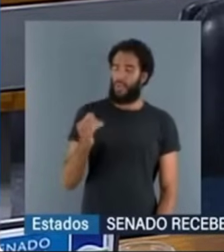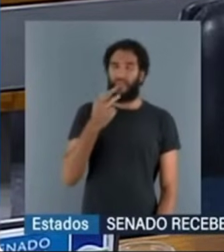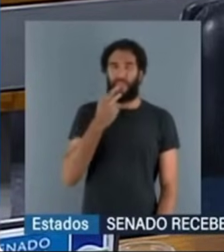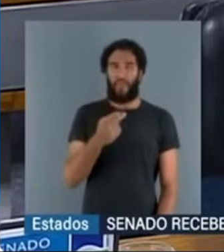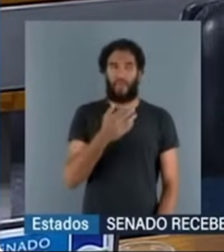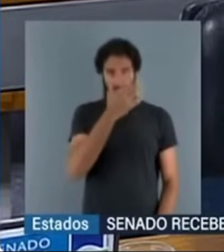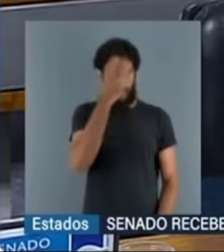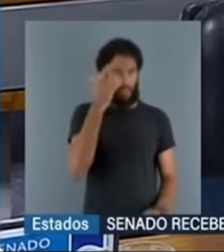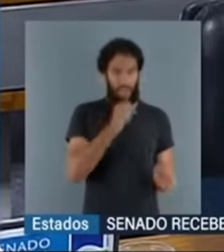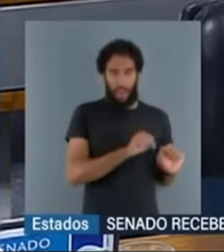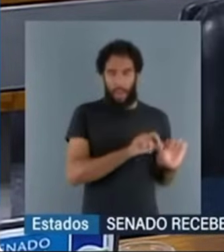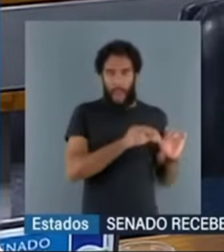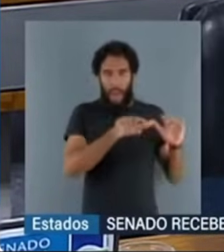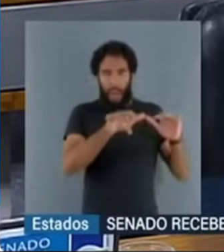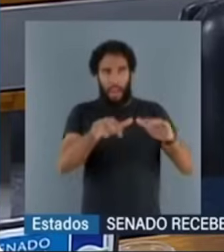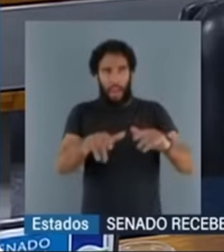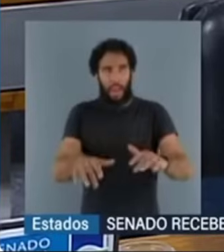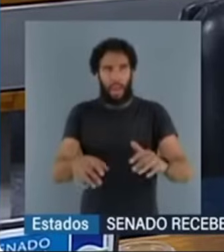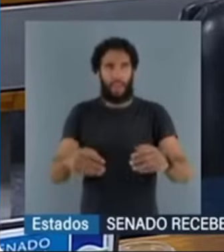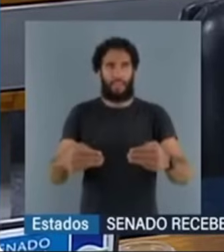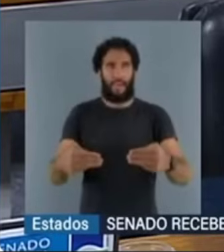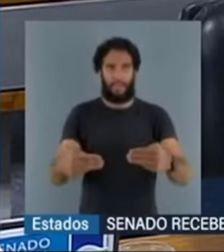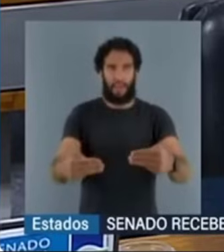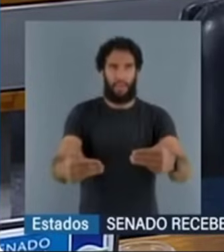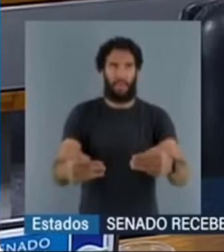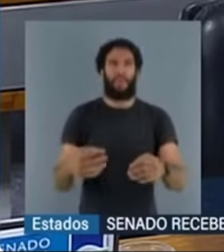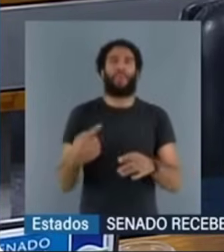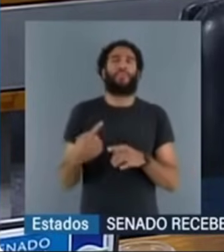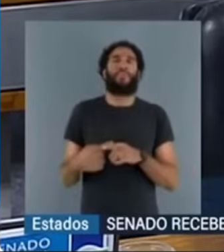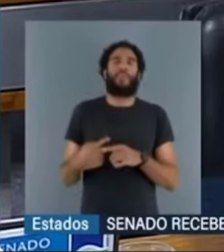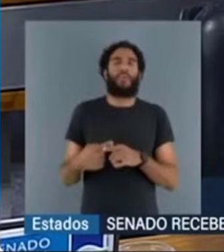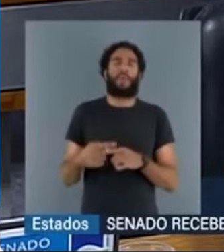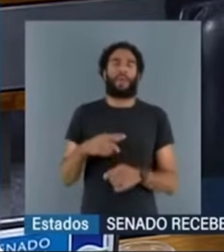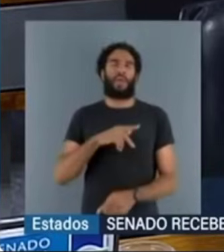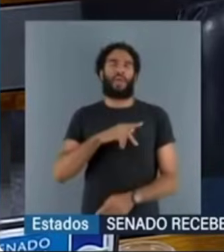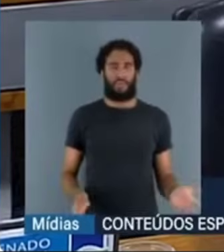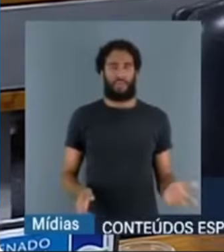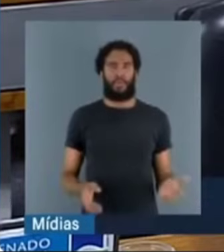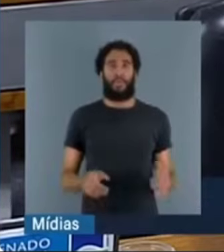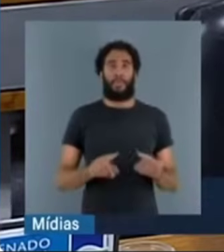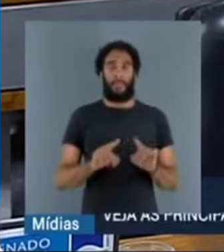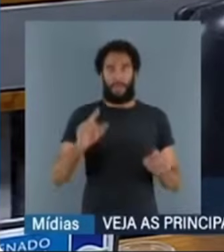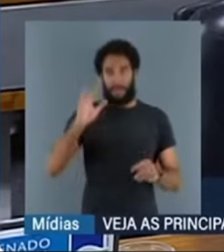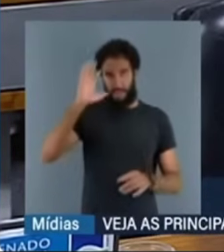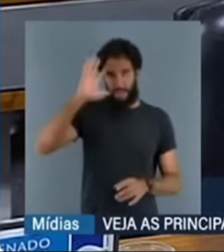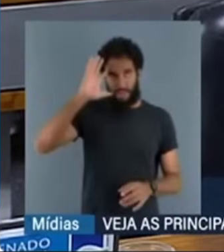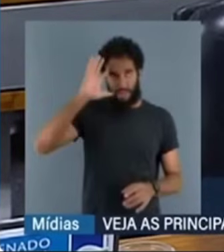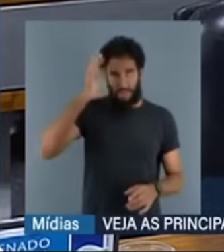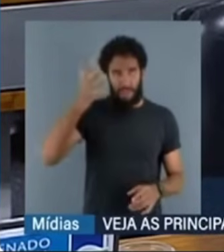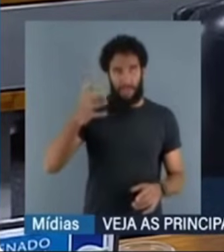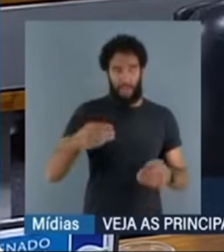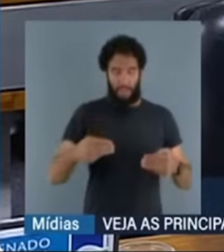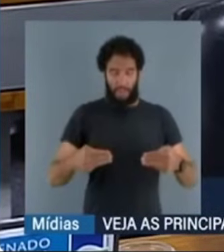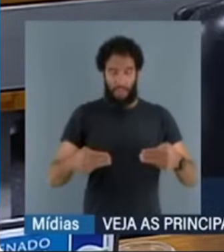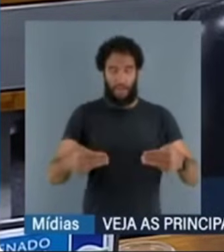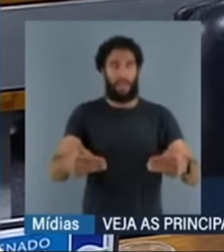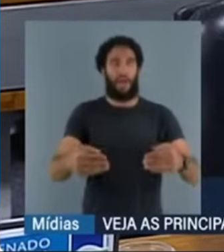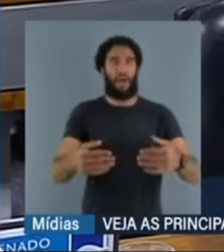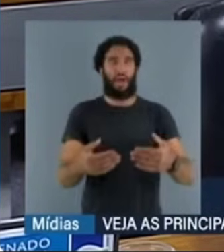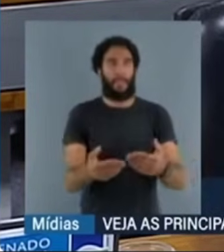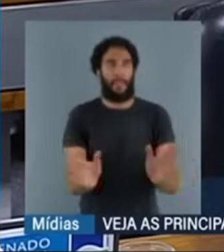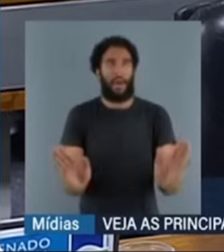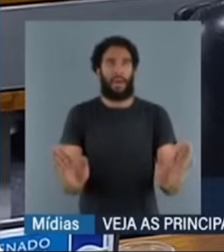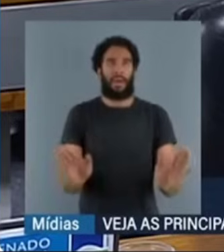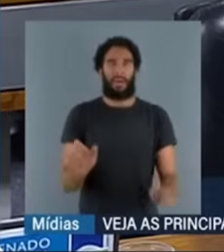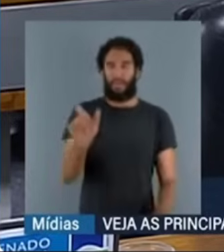pretendiam descer a esplanada. Por que razão a PM não empreendeu esforços ou tentou? Ao de abrir a esplanada da Universidade dia 8 foi do coronel